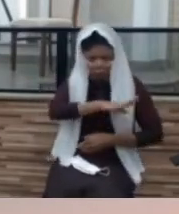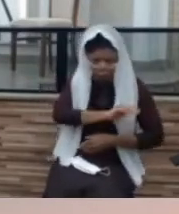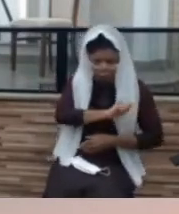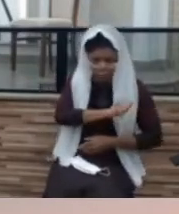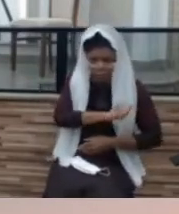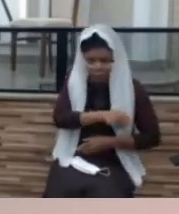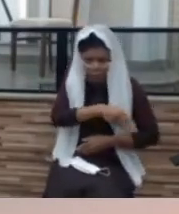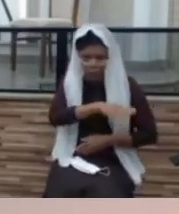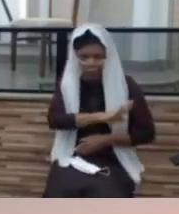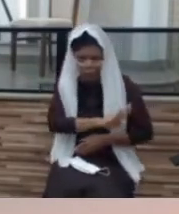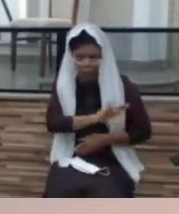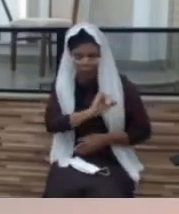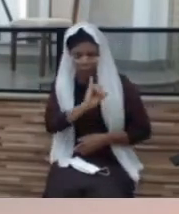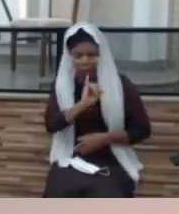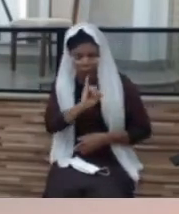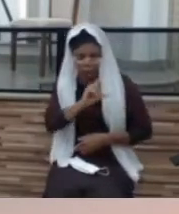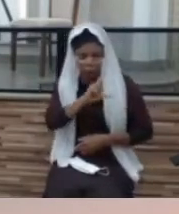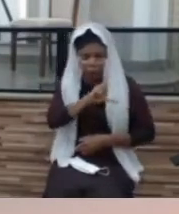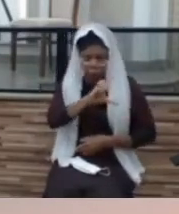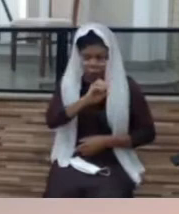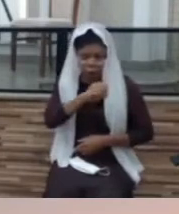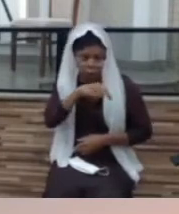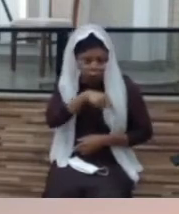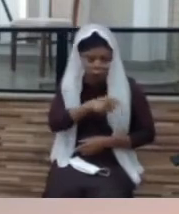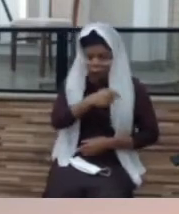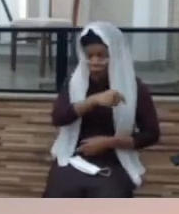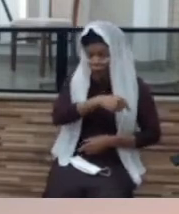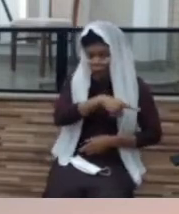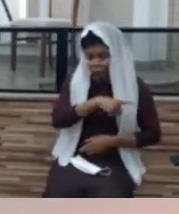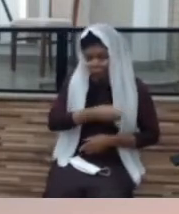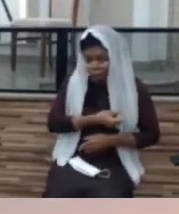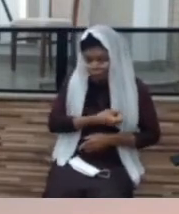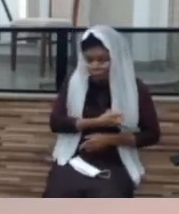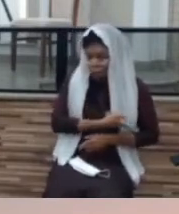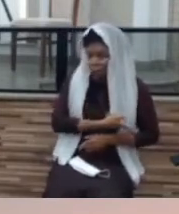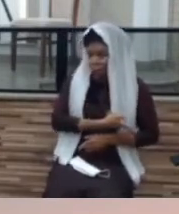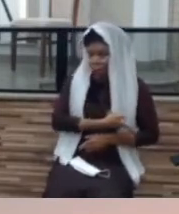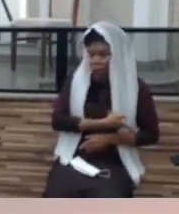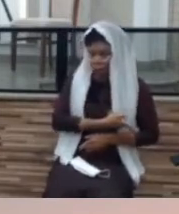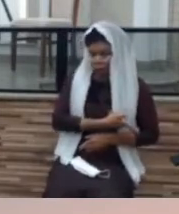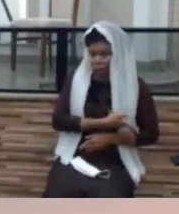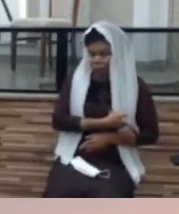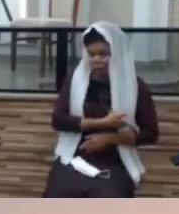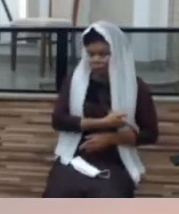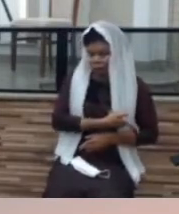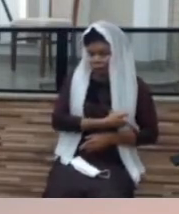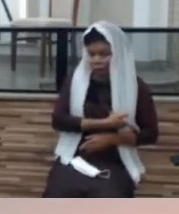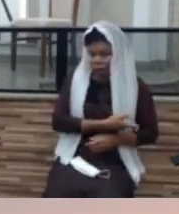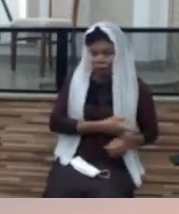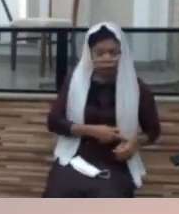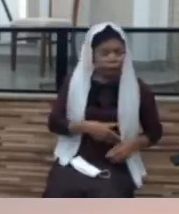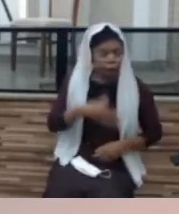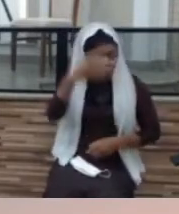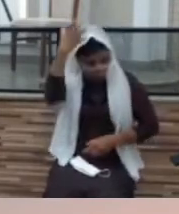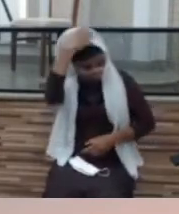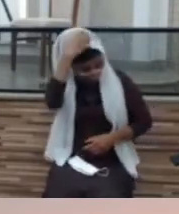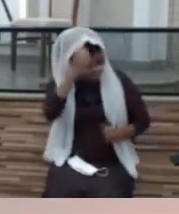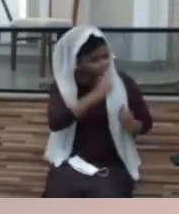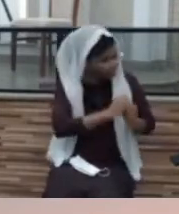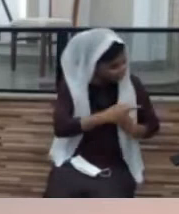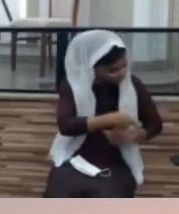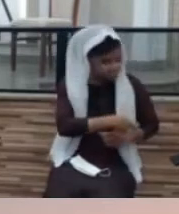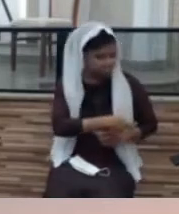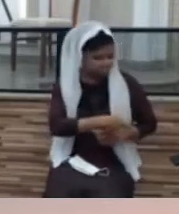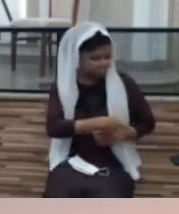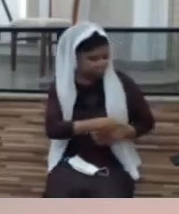vim eu ter com o rei, mas ao cabo de alguns dias tornei a alcançar licença do rei, e vim a Jerusalém, e compreendi o